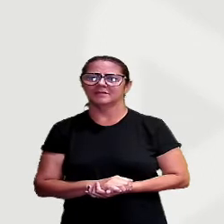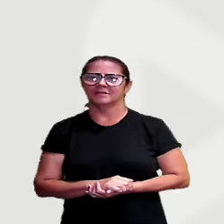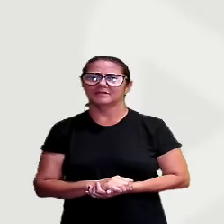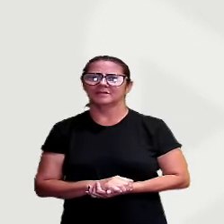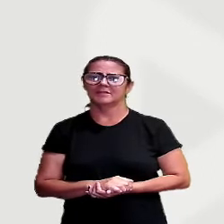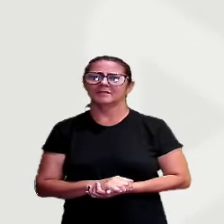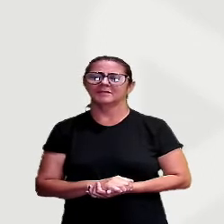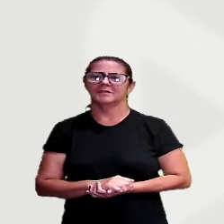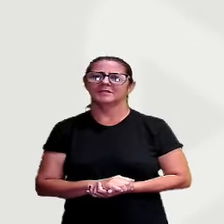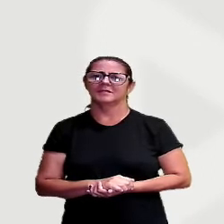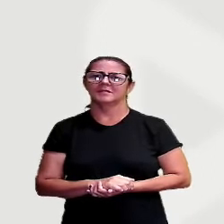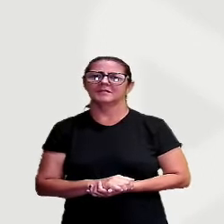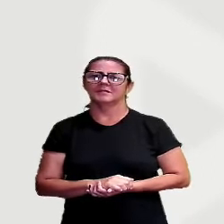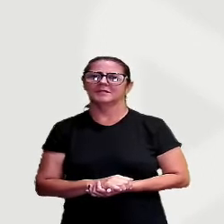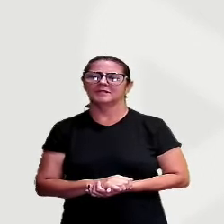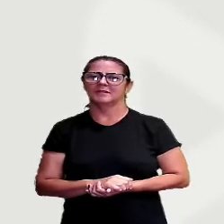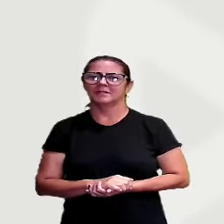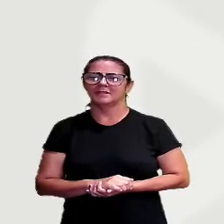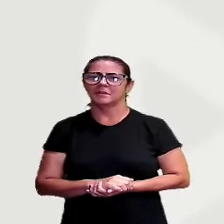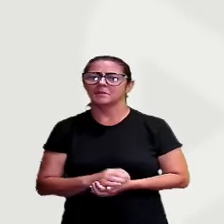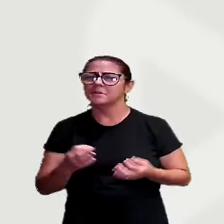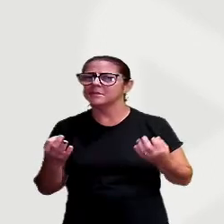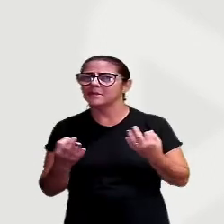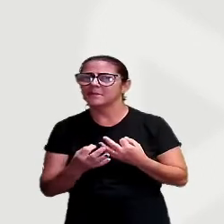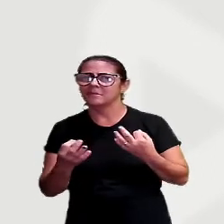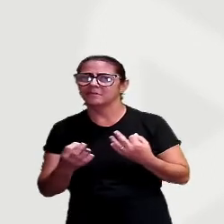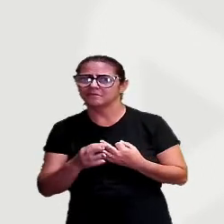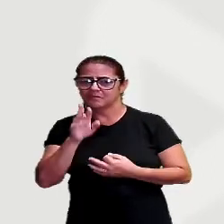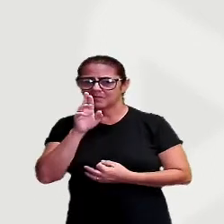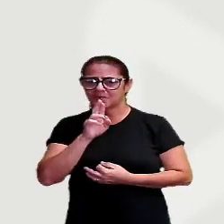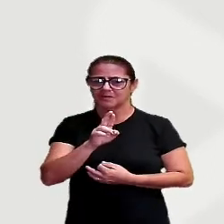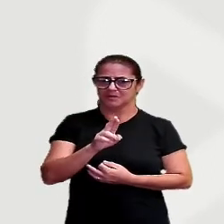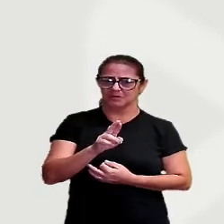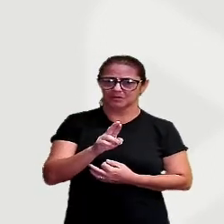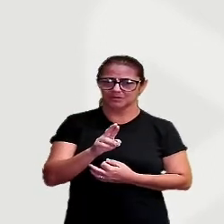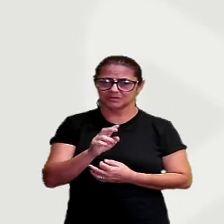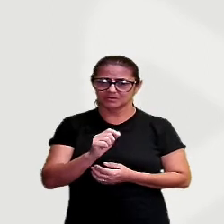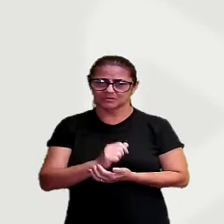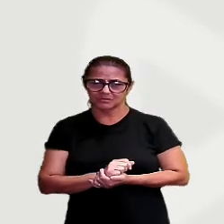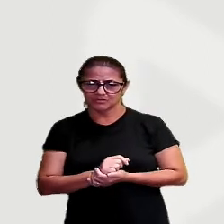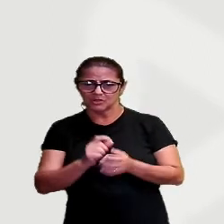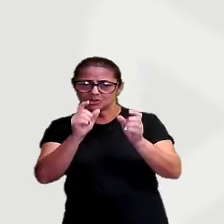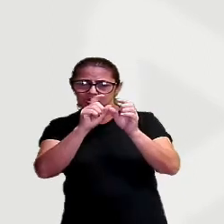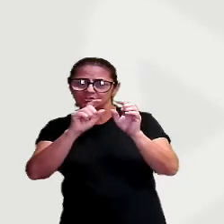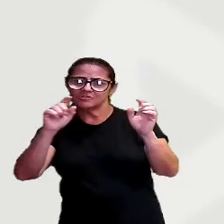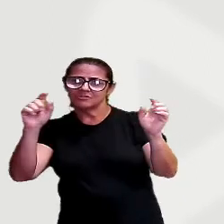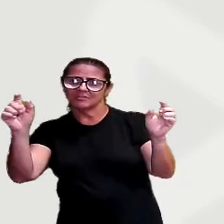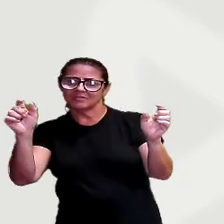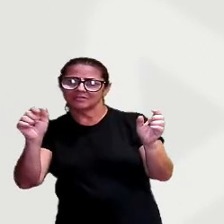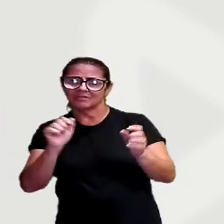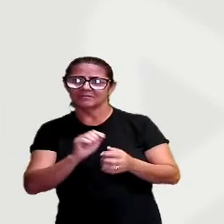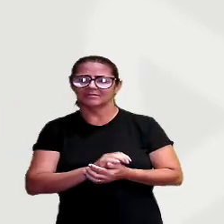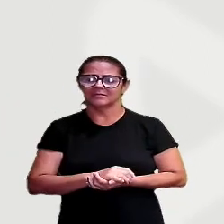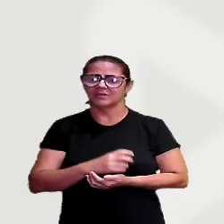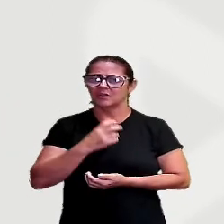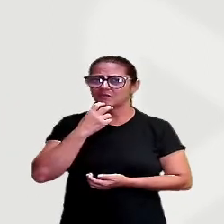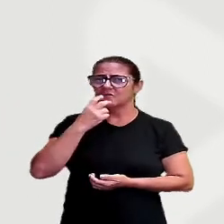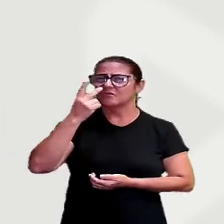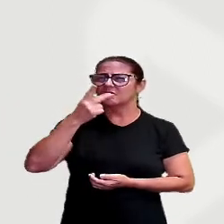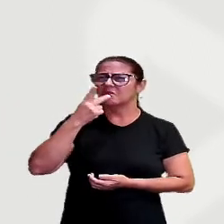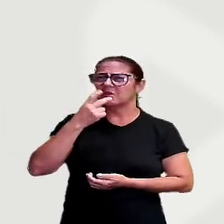assim mesmo. Então, aí, ó, qual parte da frase da tirinha nos faz acreditar que John vai ler um conto de fadas em voz alta? Não